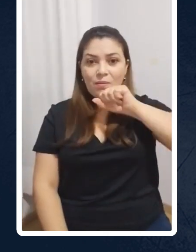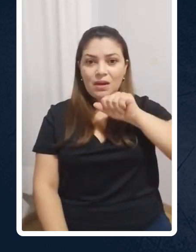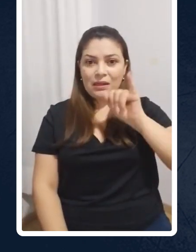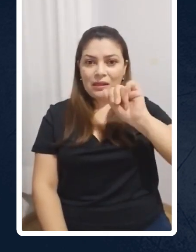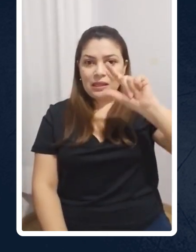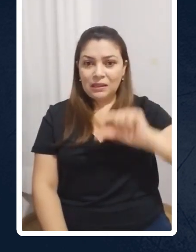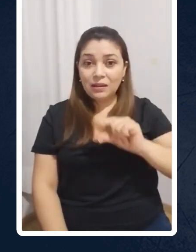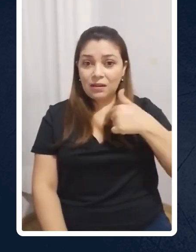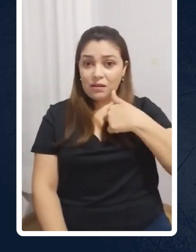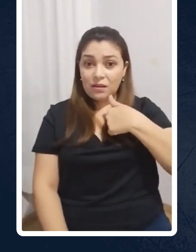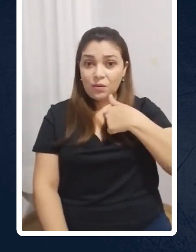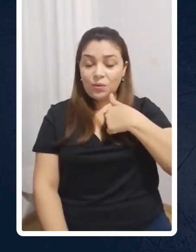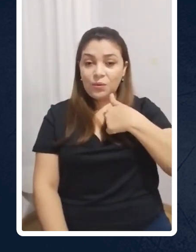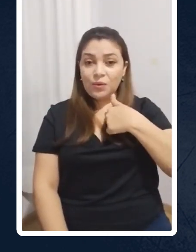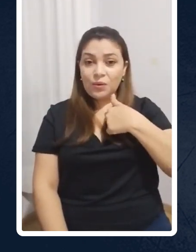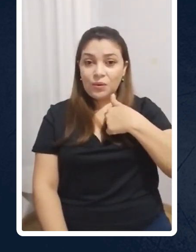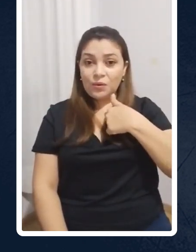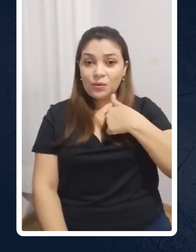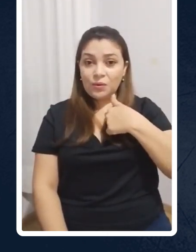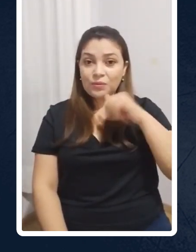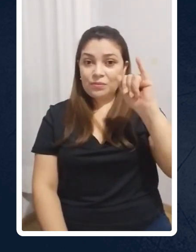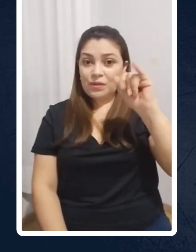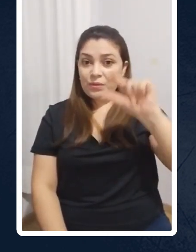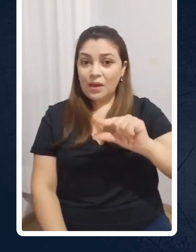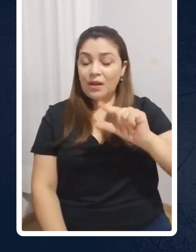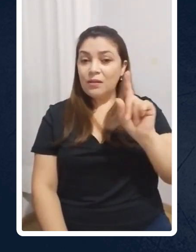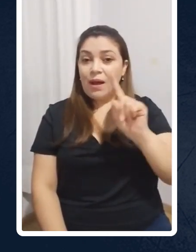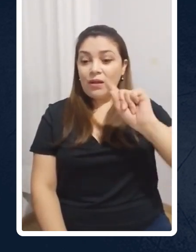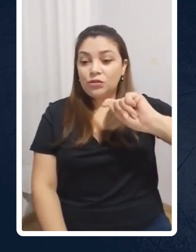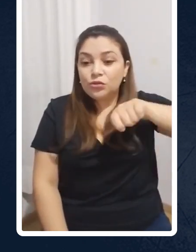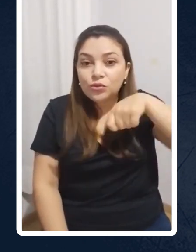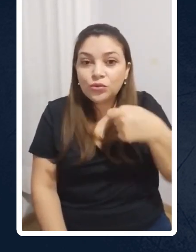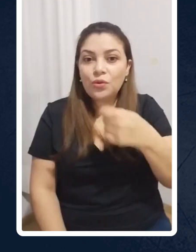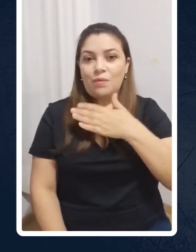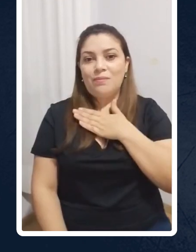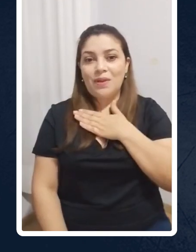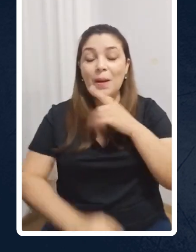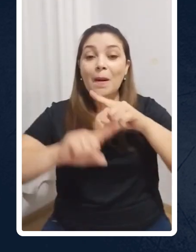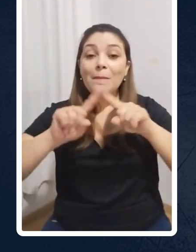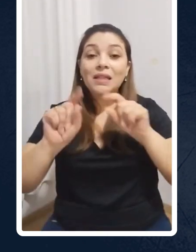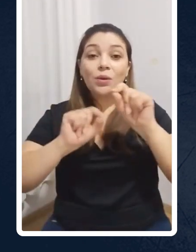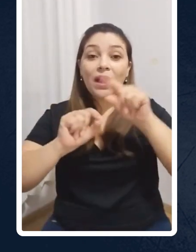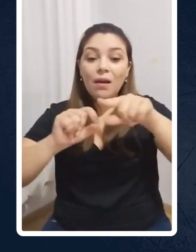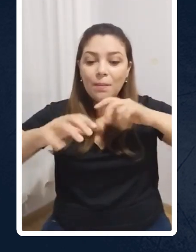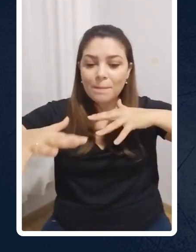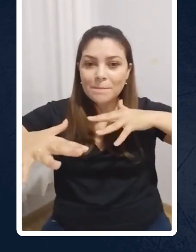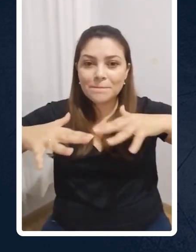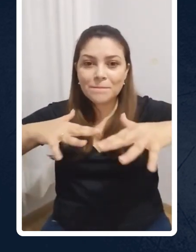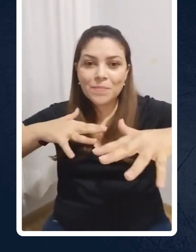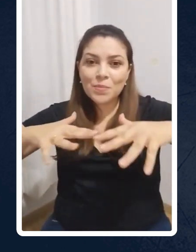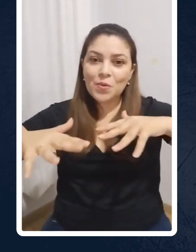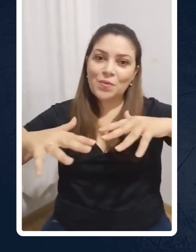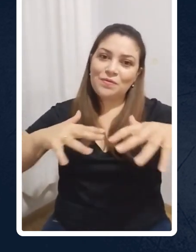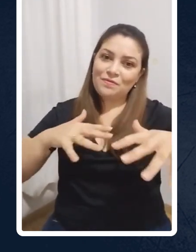É a Yara pequena em movimento. Que nessa trajetória, ela teve diversos